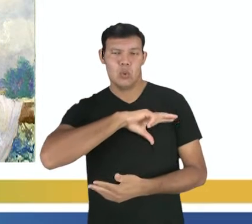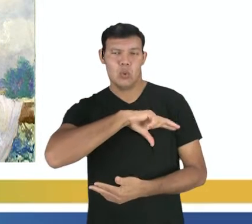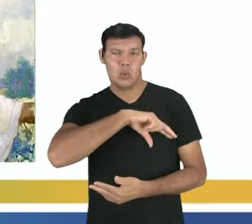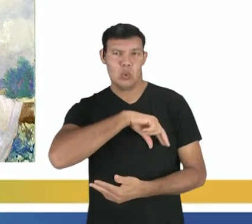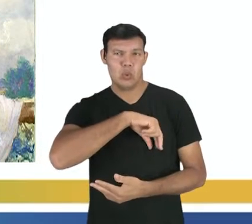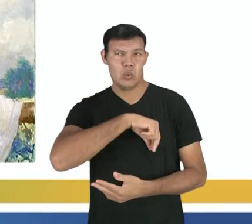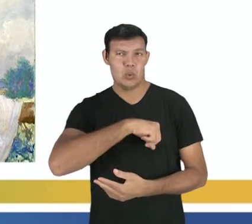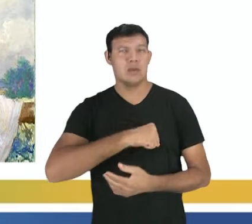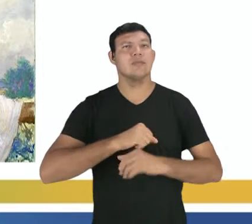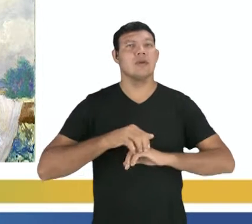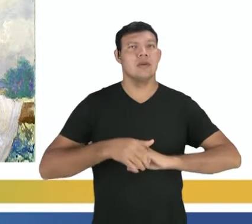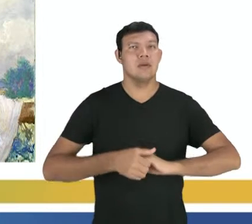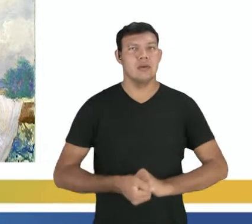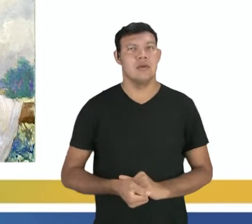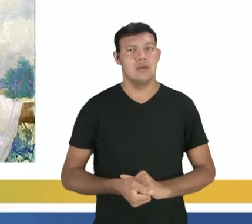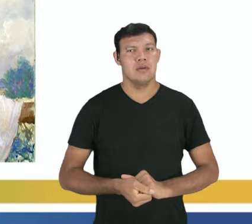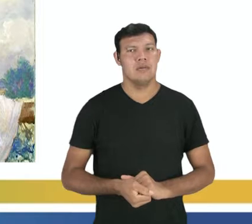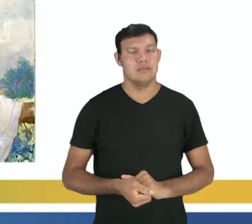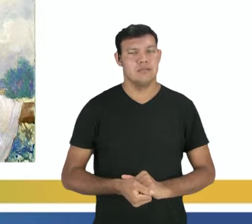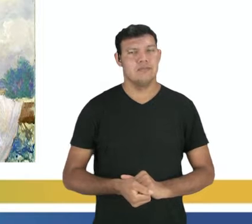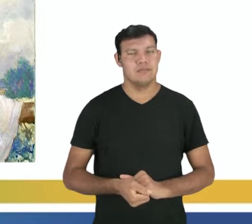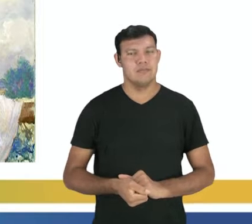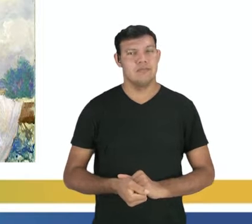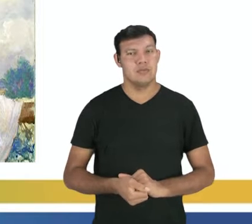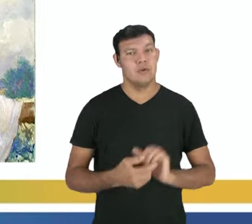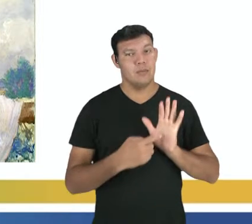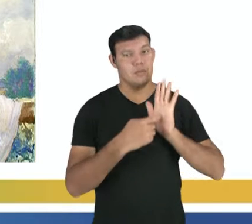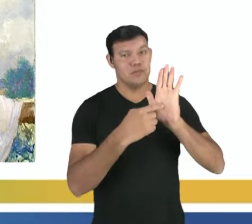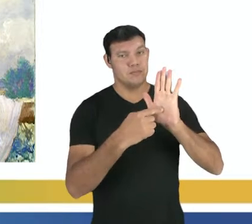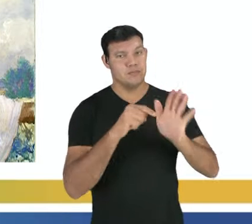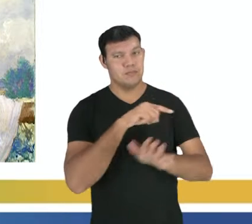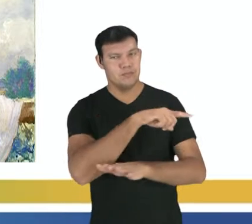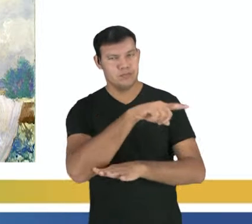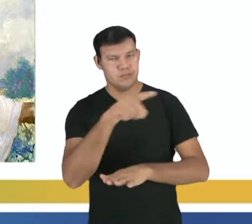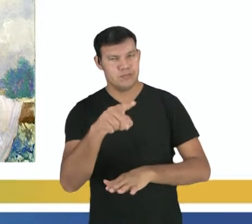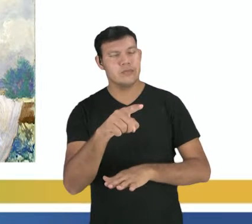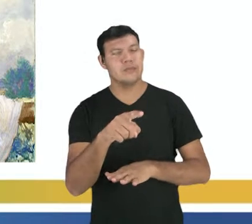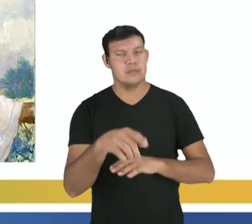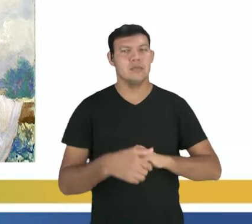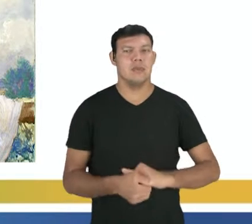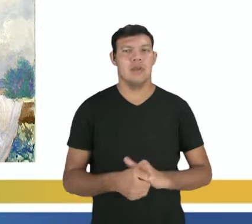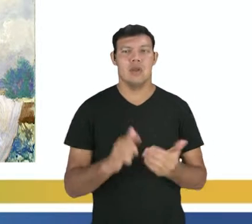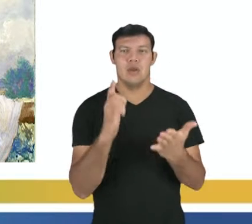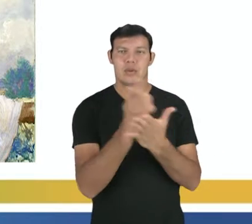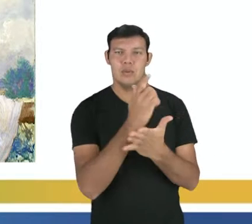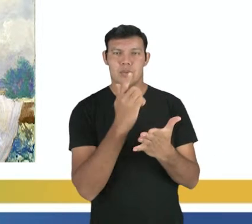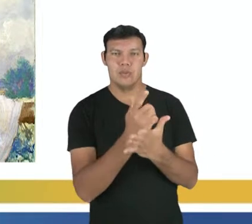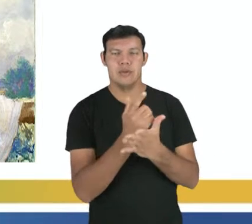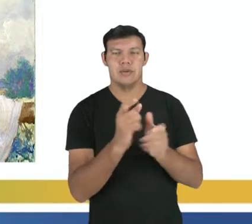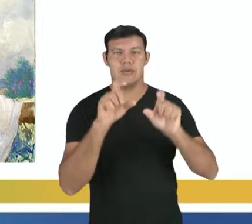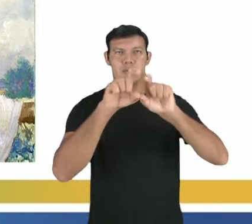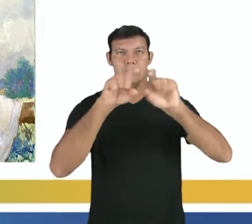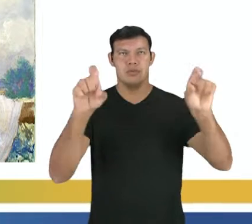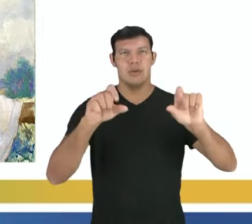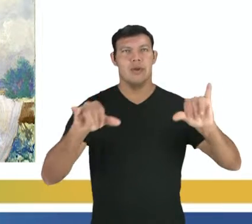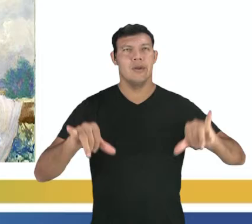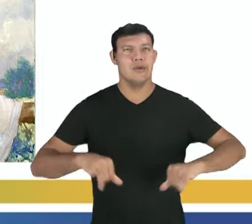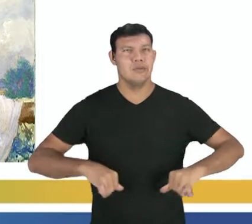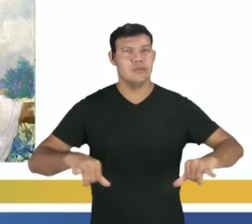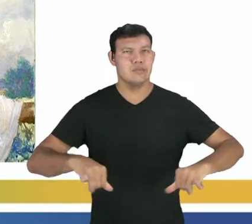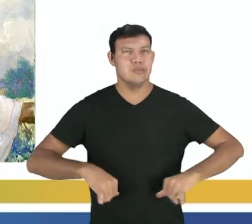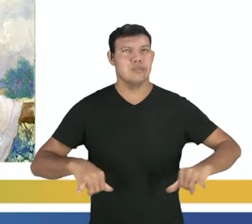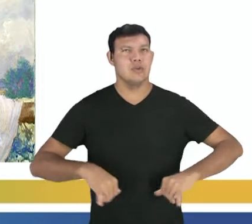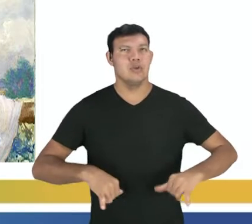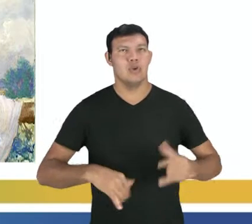romantismo, né, eu trouxe aqui para vocês um pequeno trecho de uma obra, tá? Os Sofrimentos do Jovem